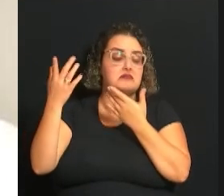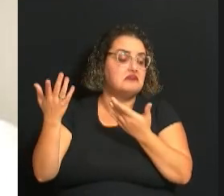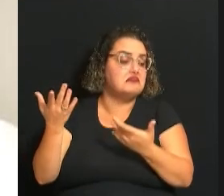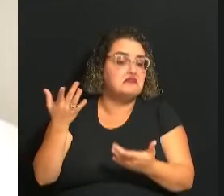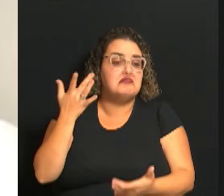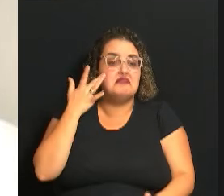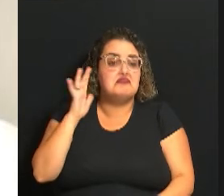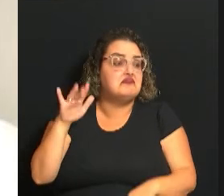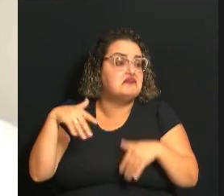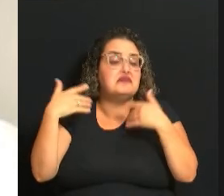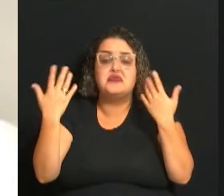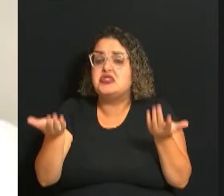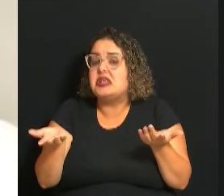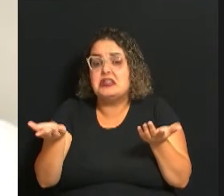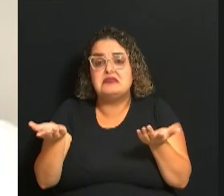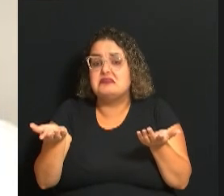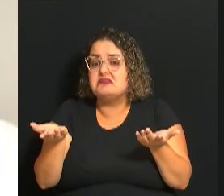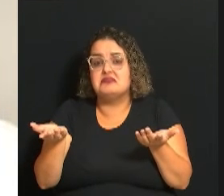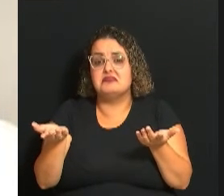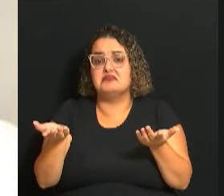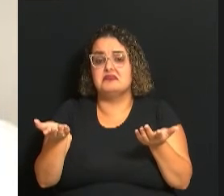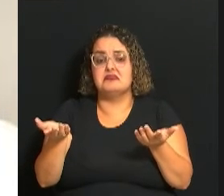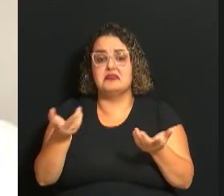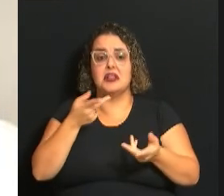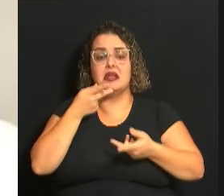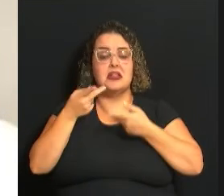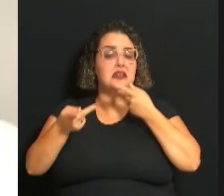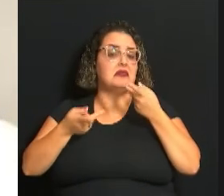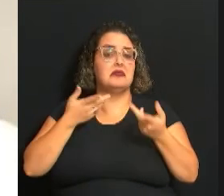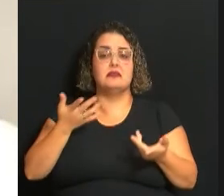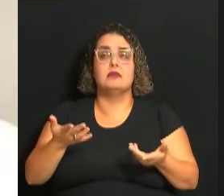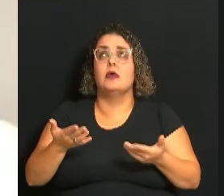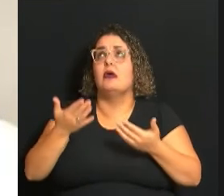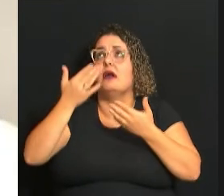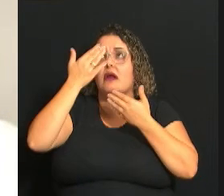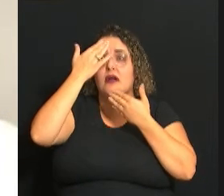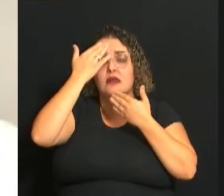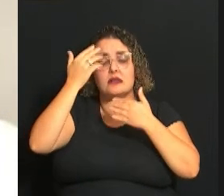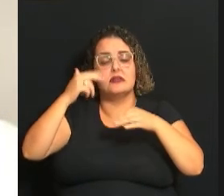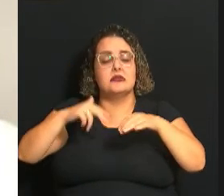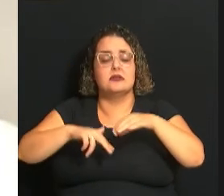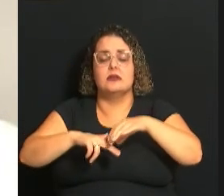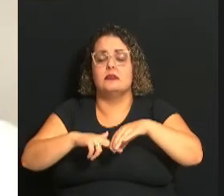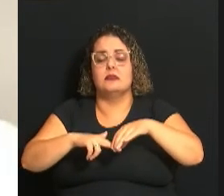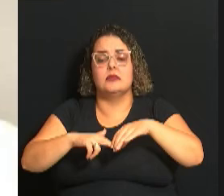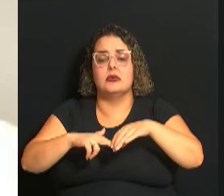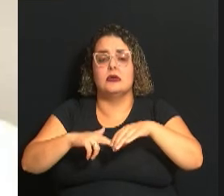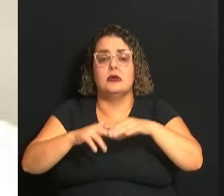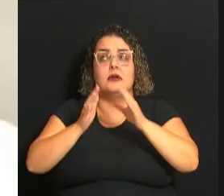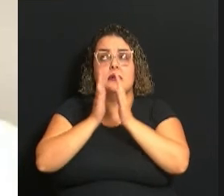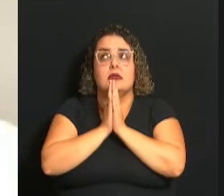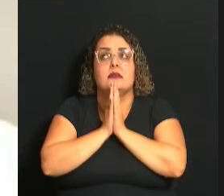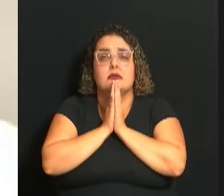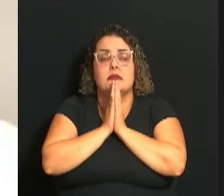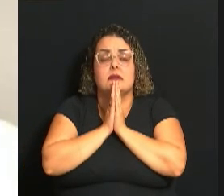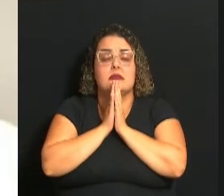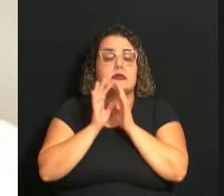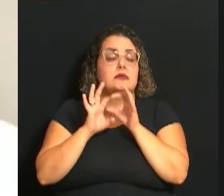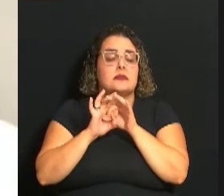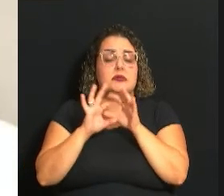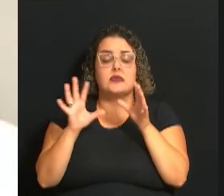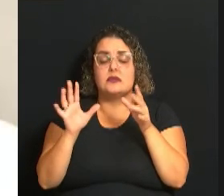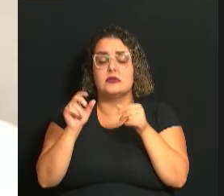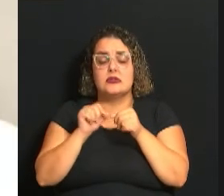nossos. E eu agradecia, enquanto eu estava ali naquela máquina, né, que me permitiu de fazer